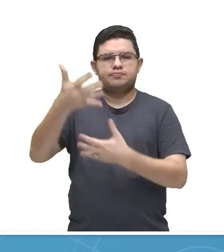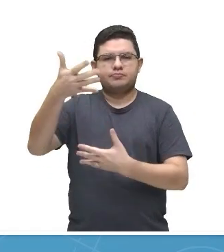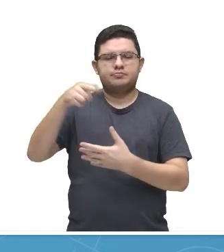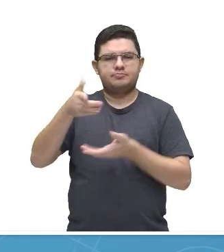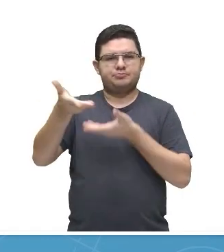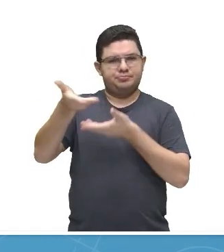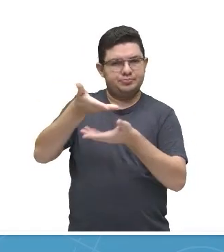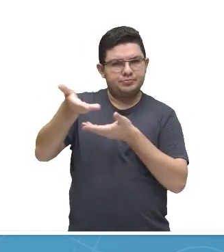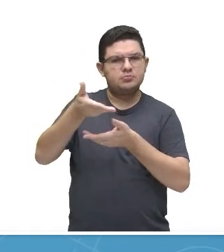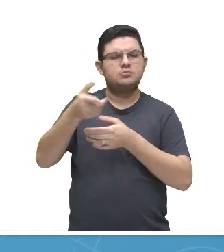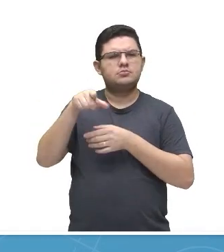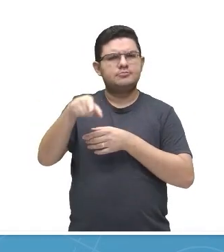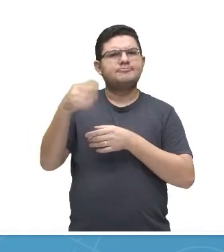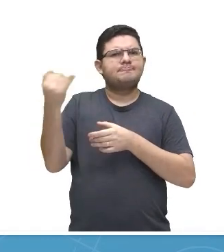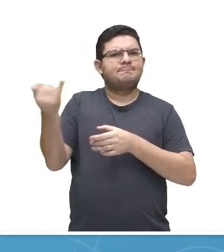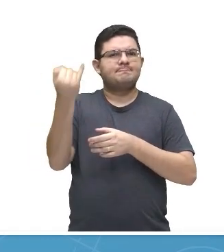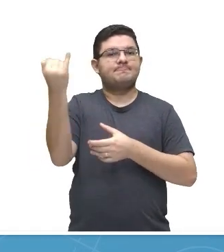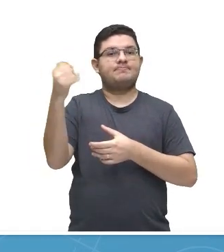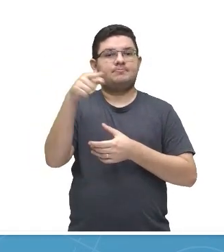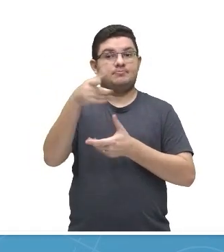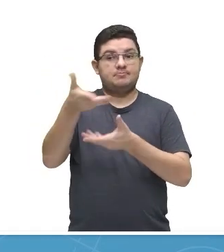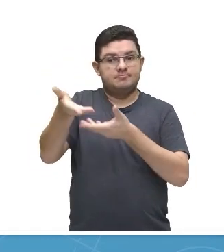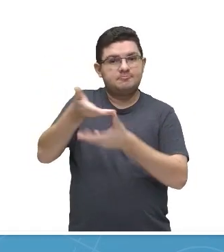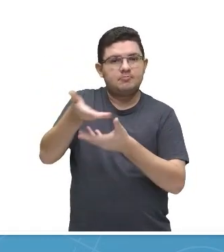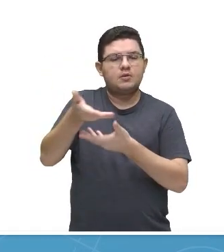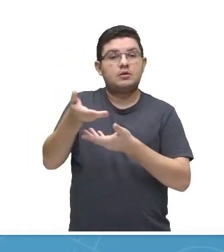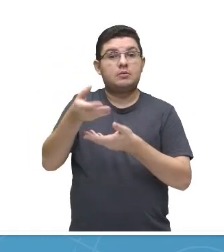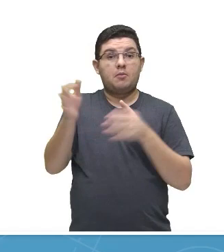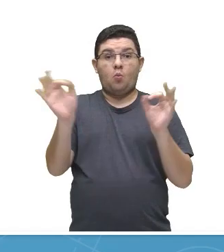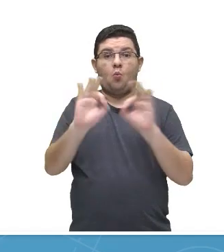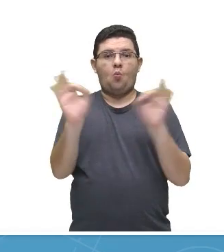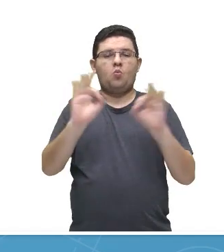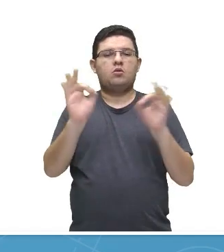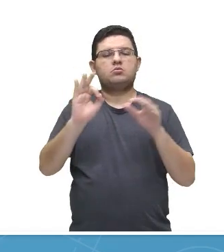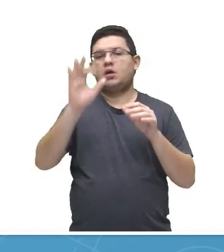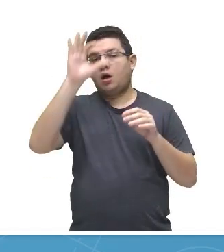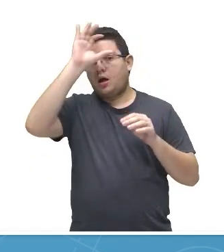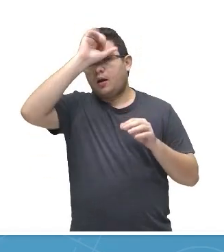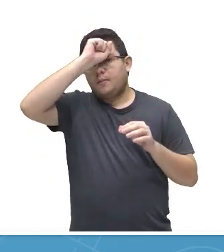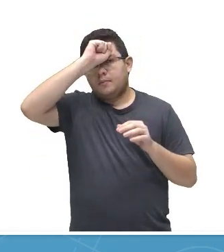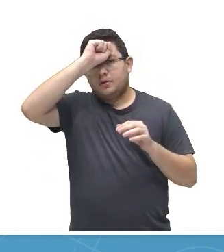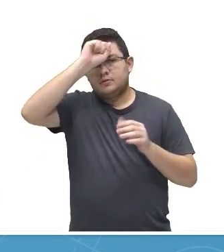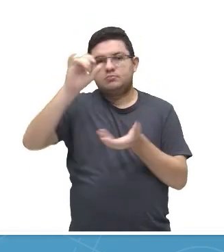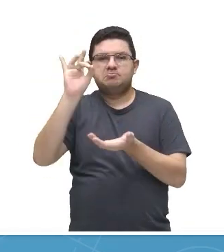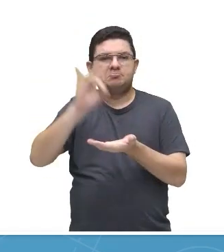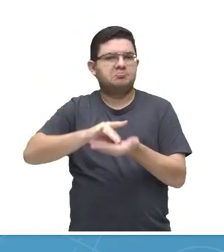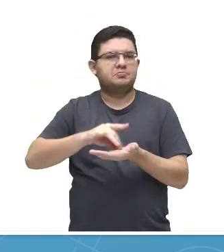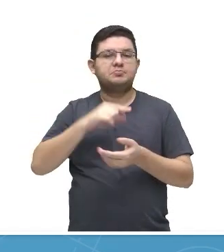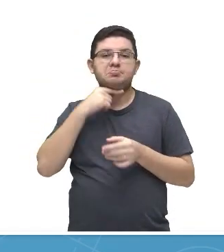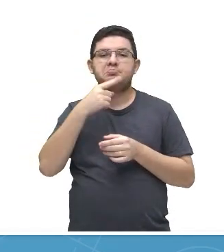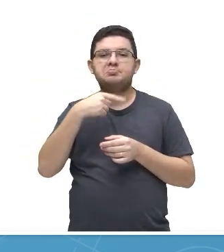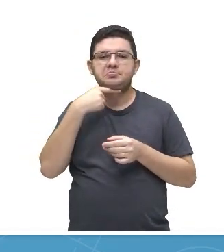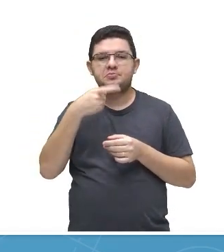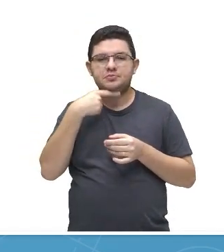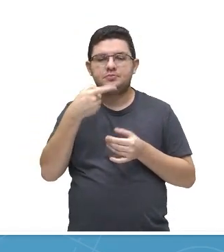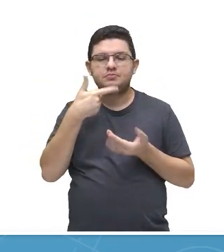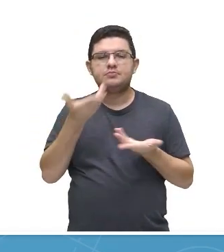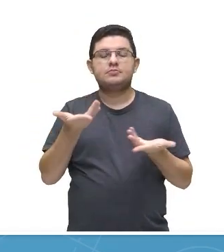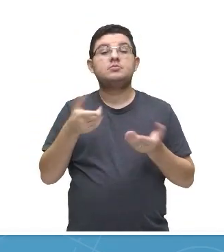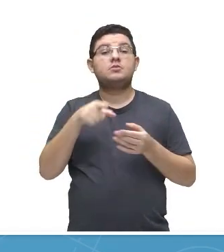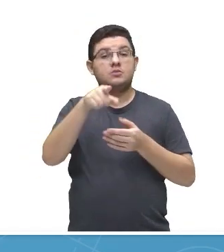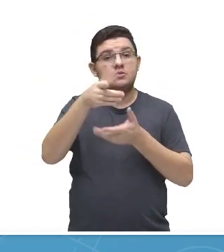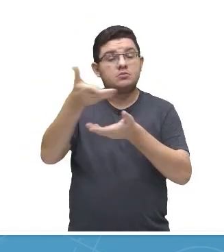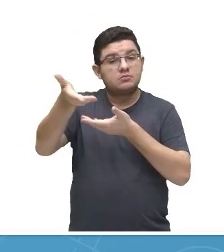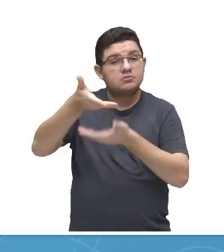que vocês participem, porque sem participação a aprendizagem não se torna ativa, não se torna significativa. Você tem